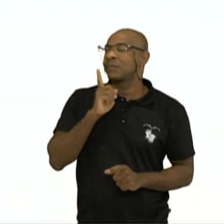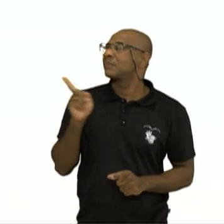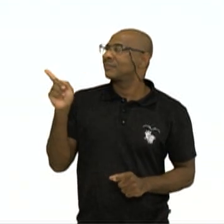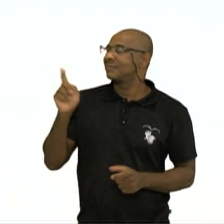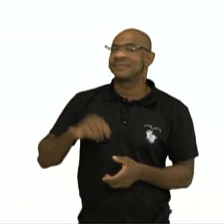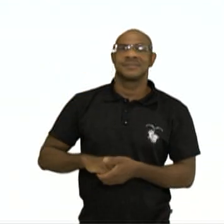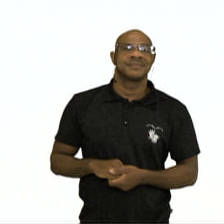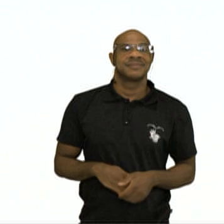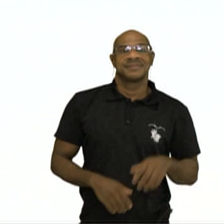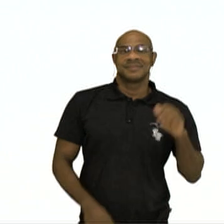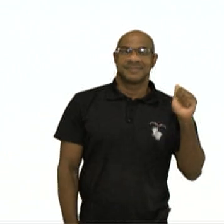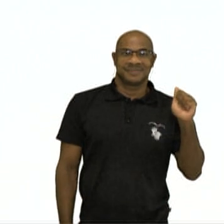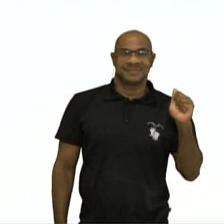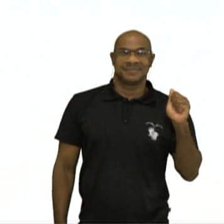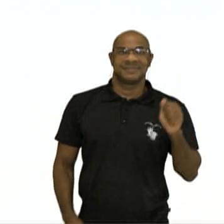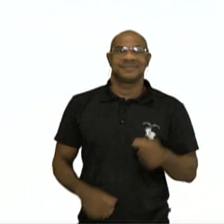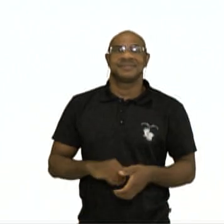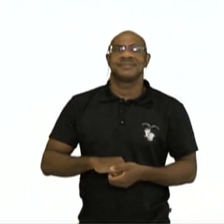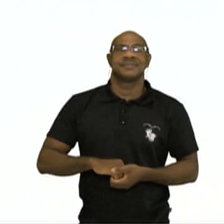A, torta.